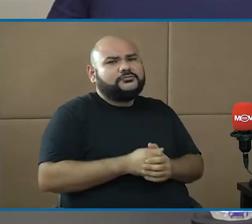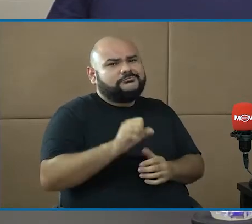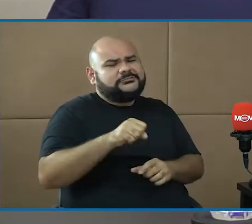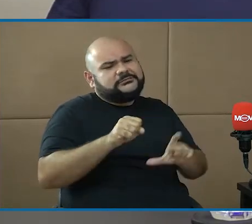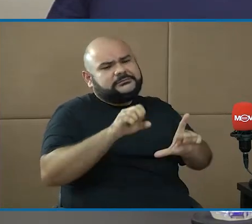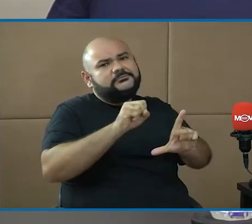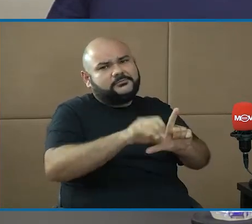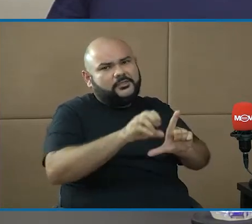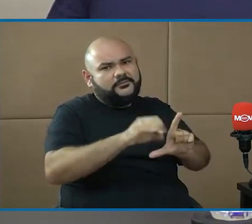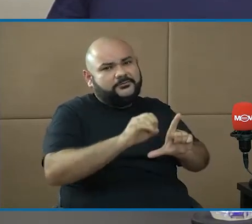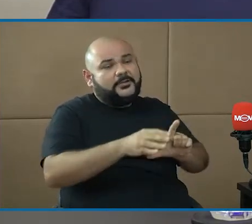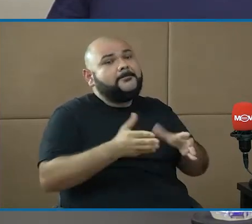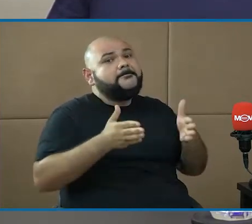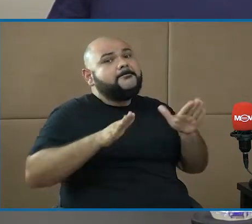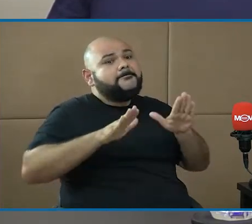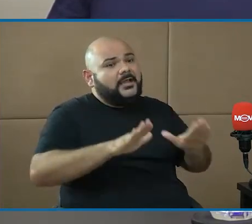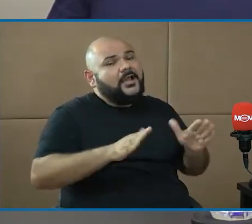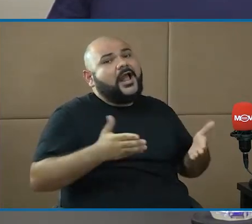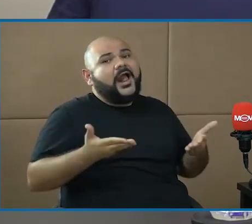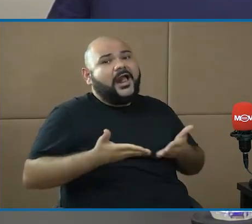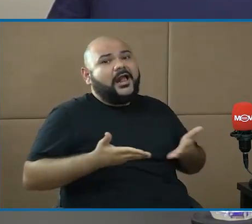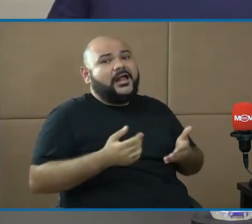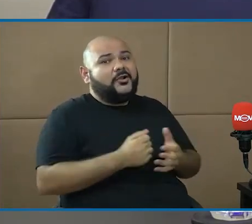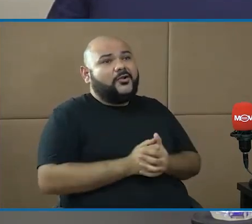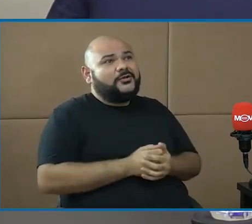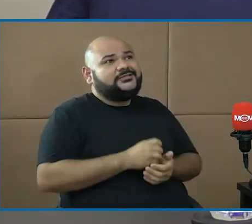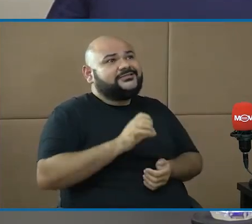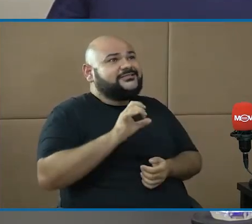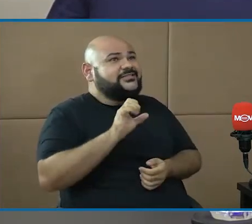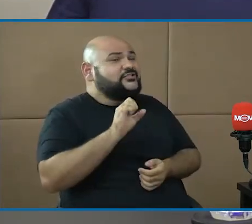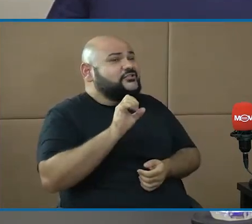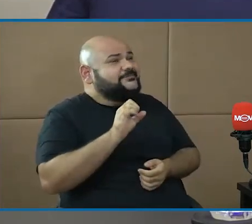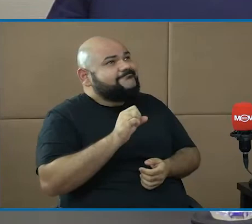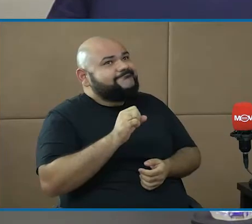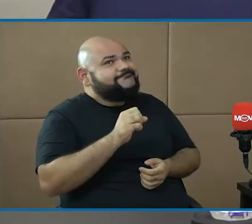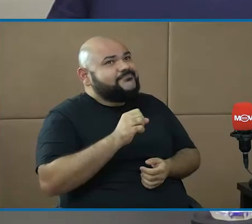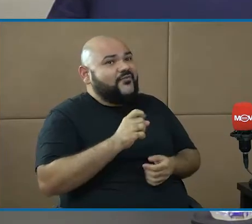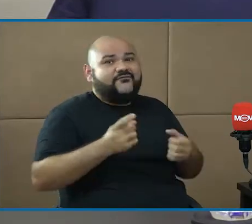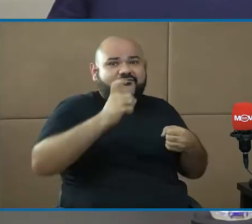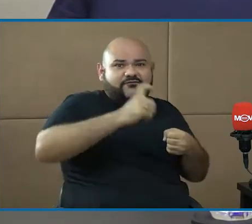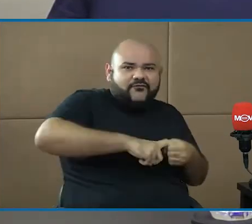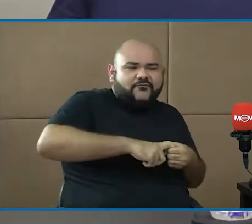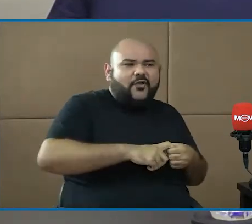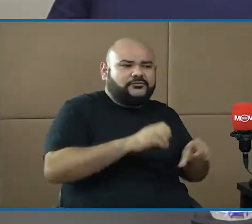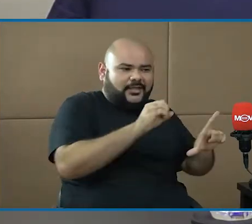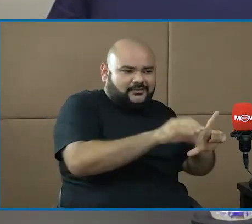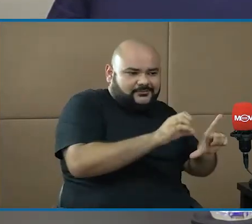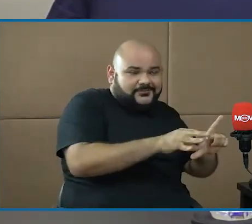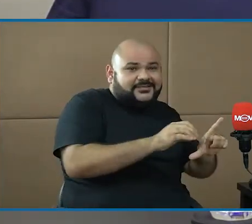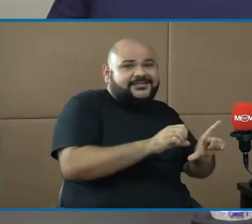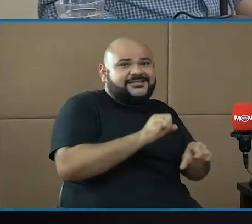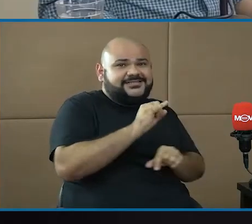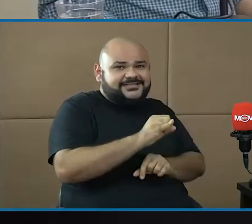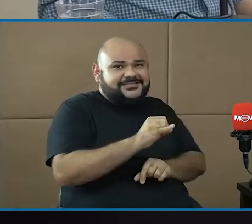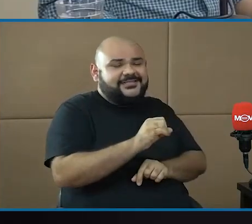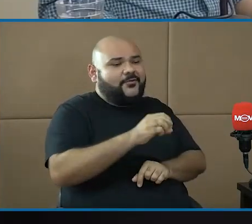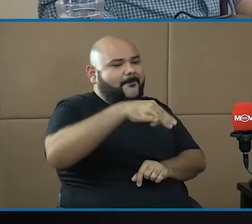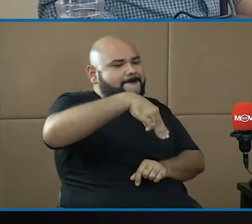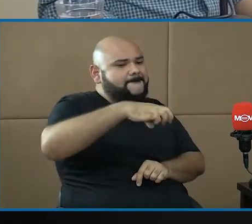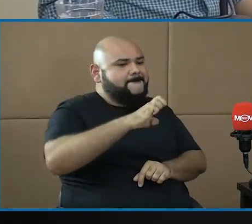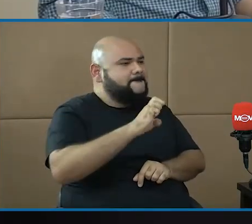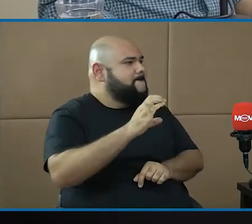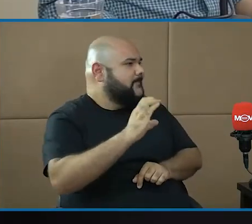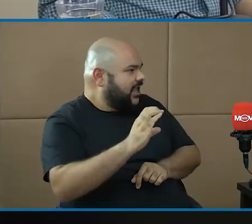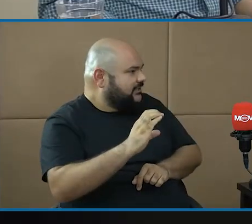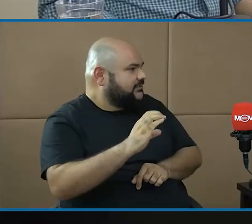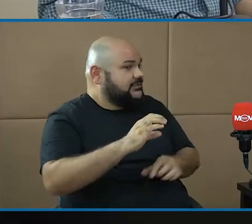E agora é só se o MEC fornecer mais vagas para concurso público de professor que a gente poderia